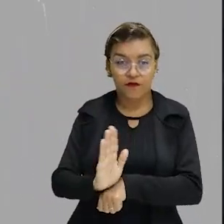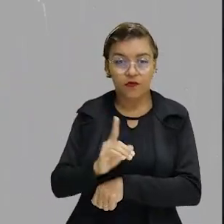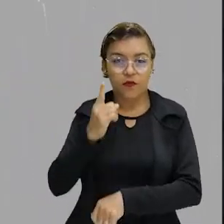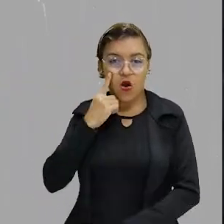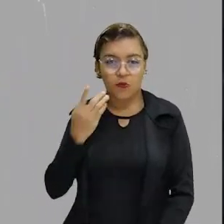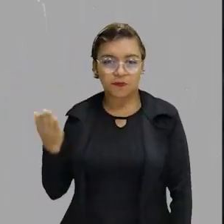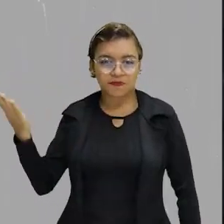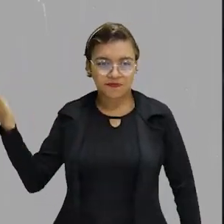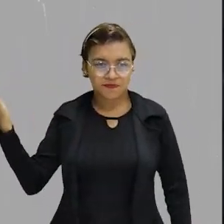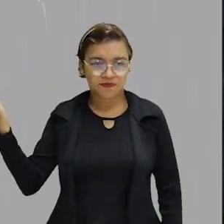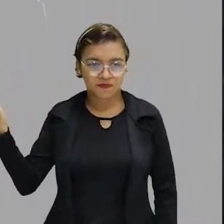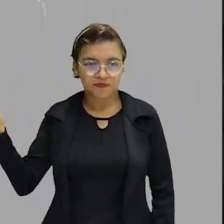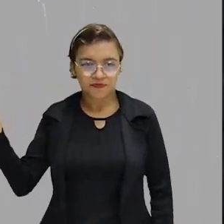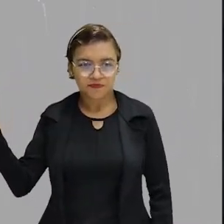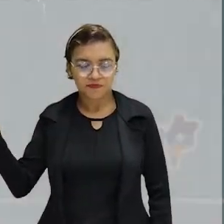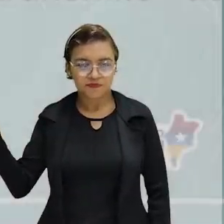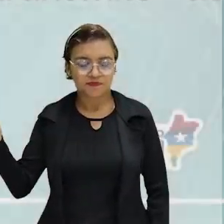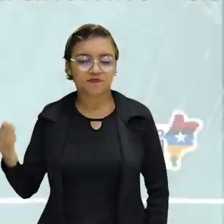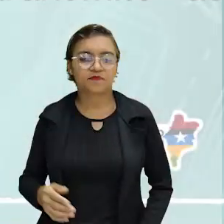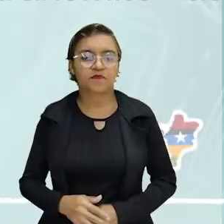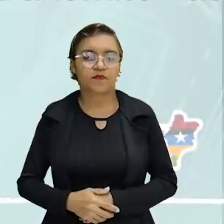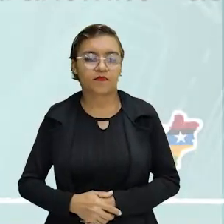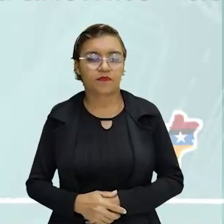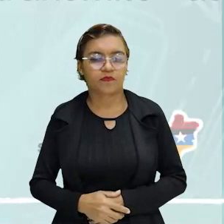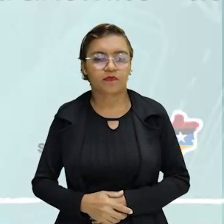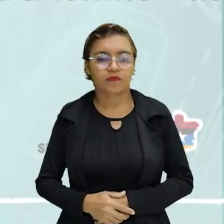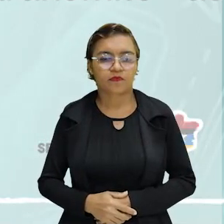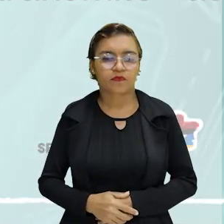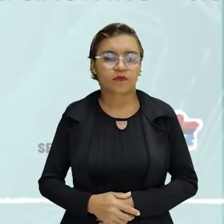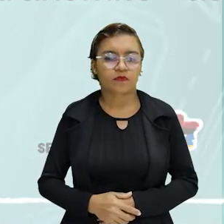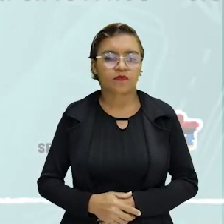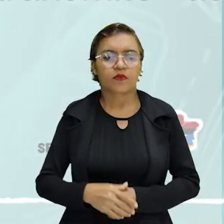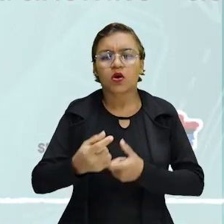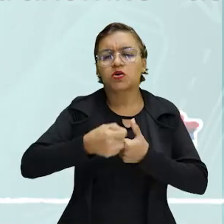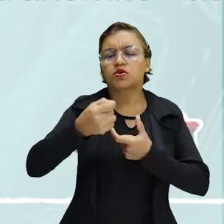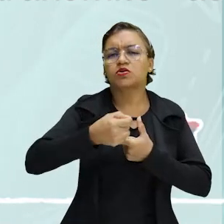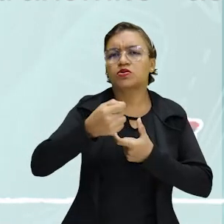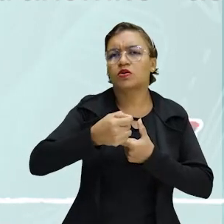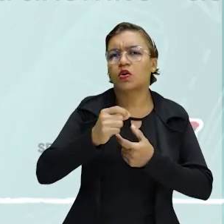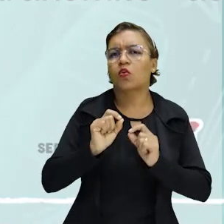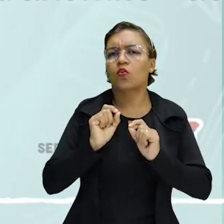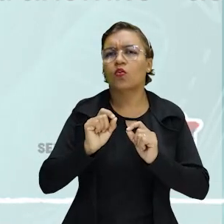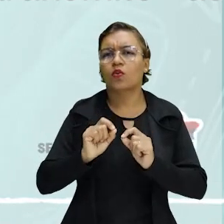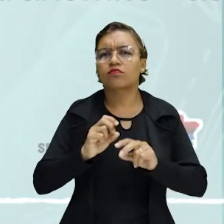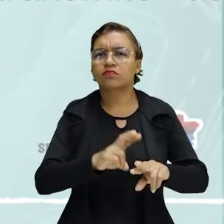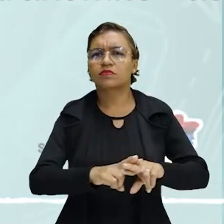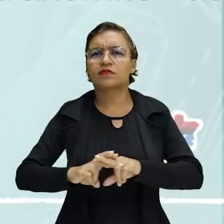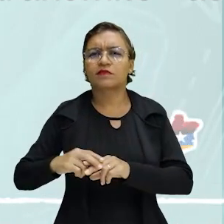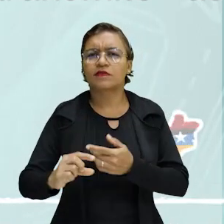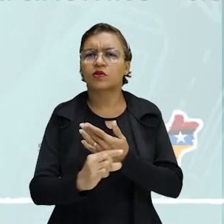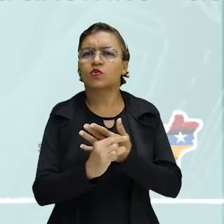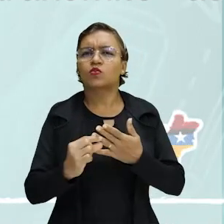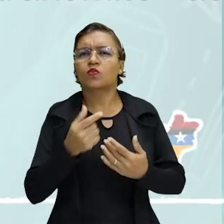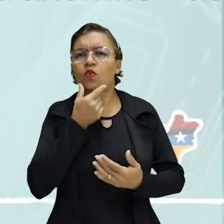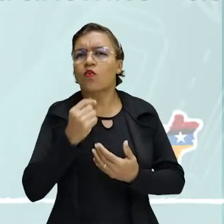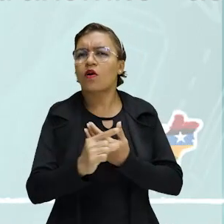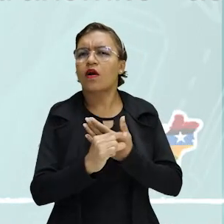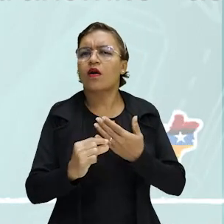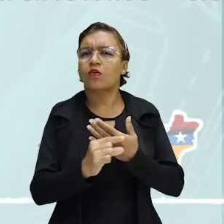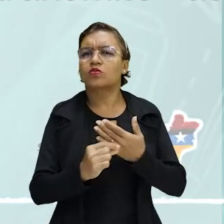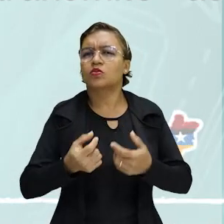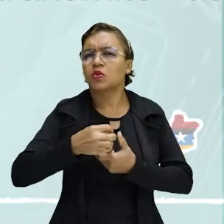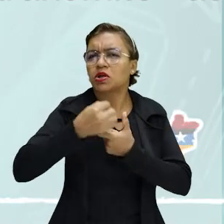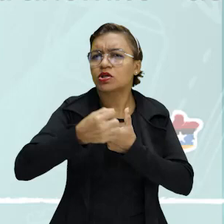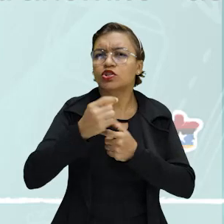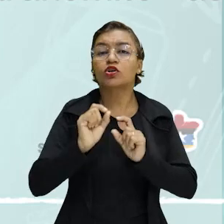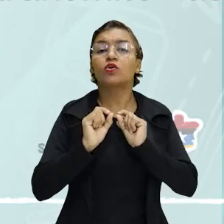degelo. Vamos lá para as questões. O que está sendo criticado pelo autor? Bem simples, né, turma? É claro que ele